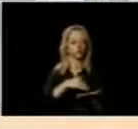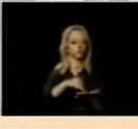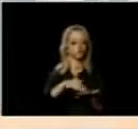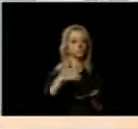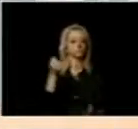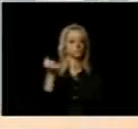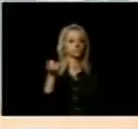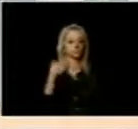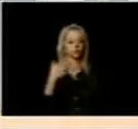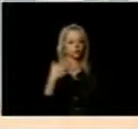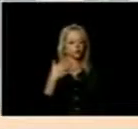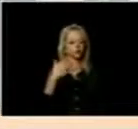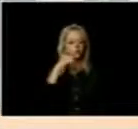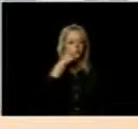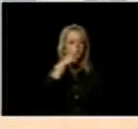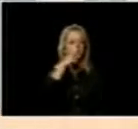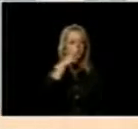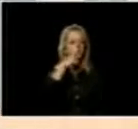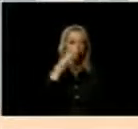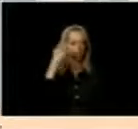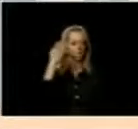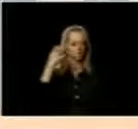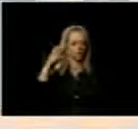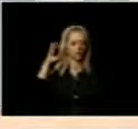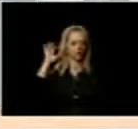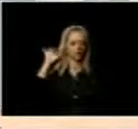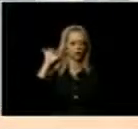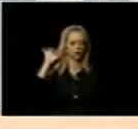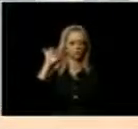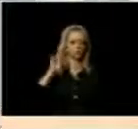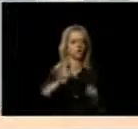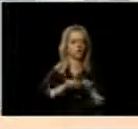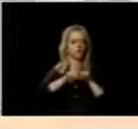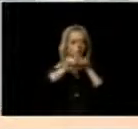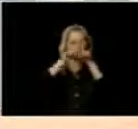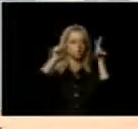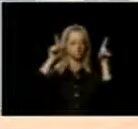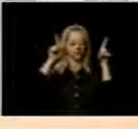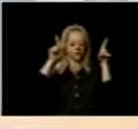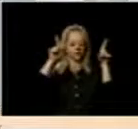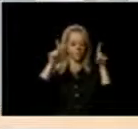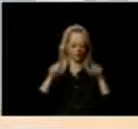Taubaté Shopping Center, cuja administradora, inclusive, me apoiou quando